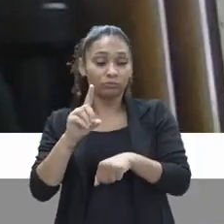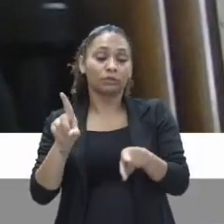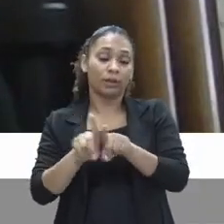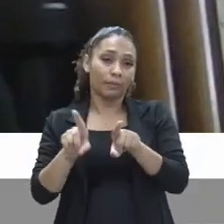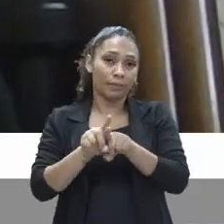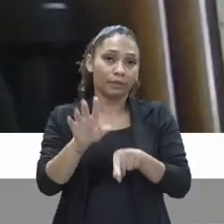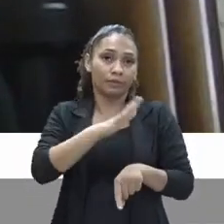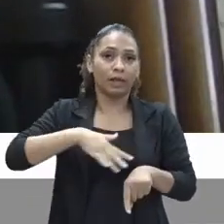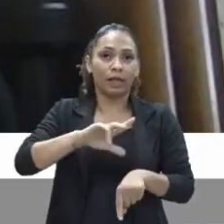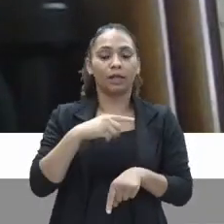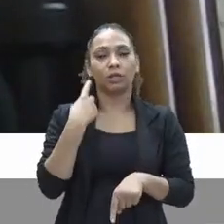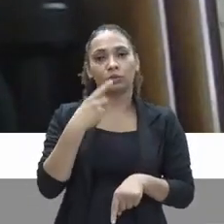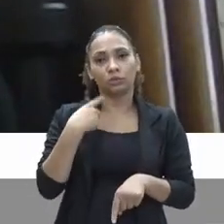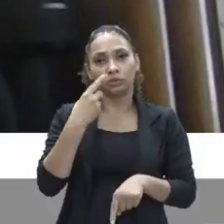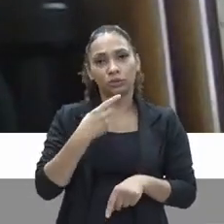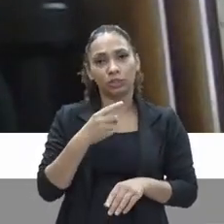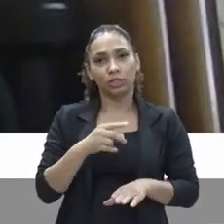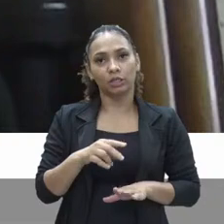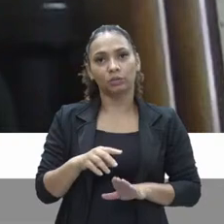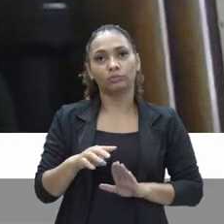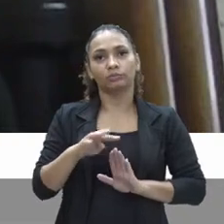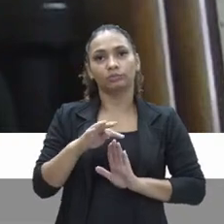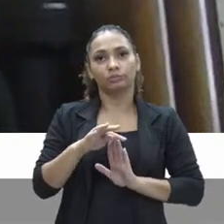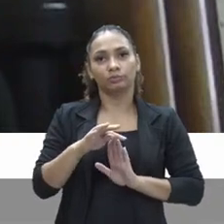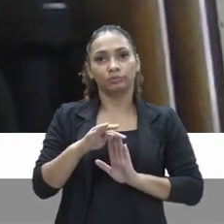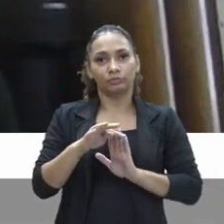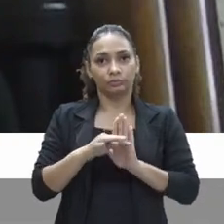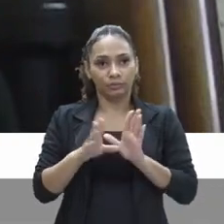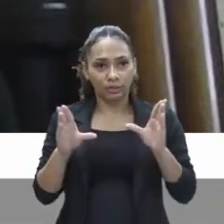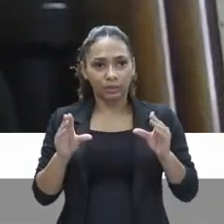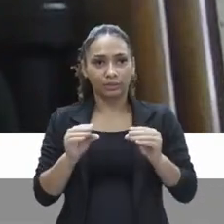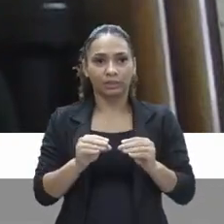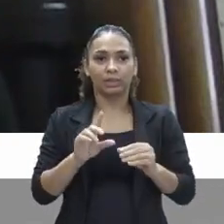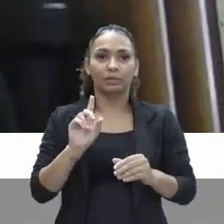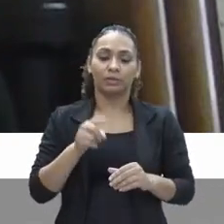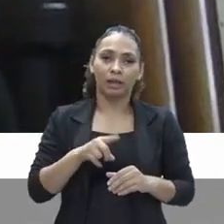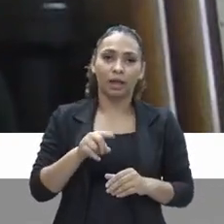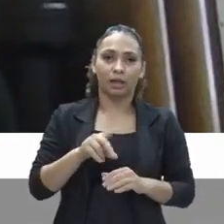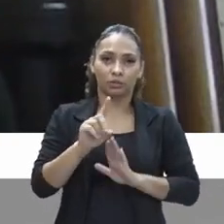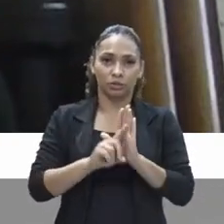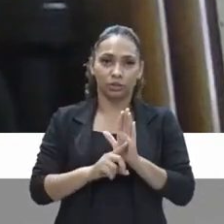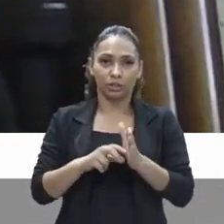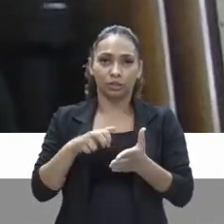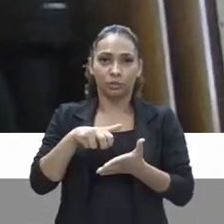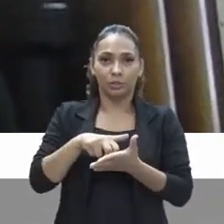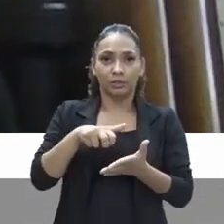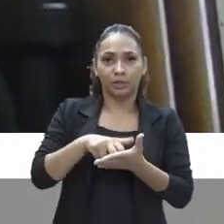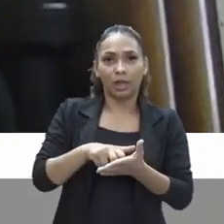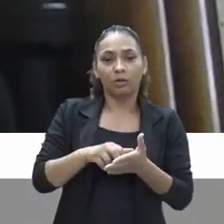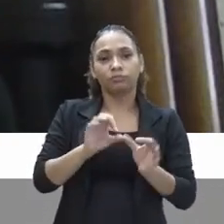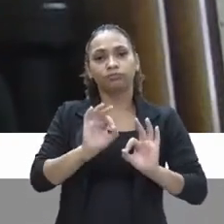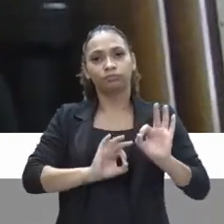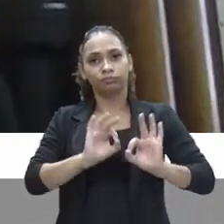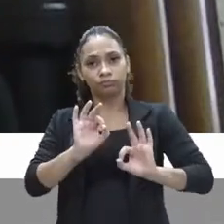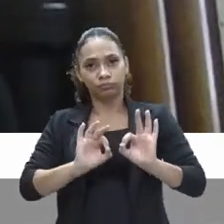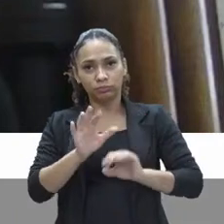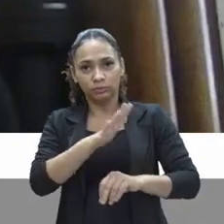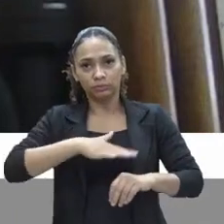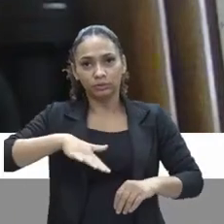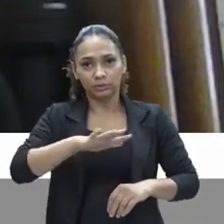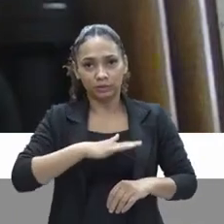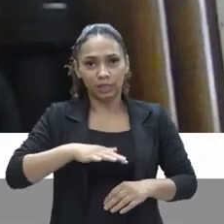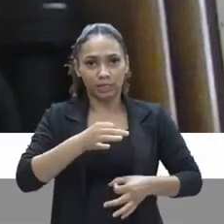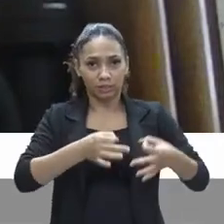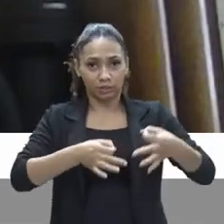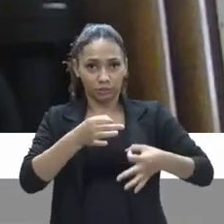tese do doutor Fernando Pessoa foi o direito penal negocial no âmbito da Justiça Militar